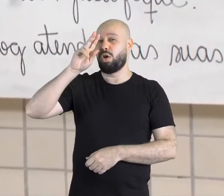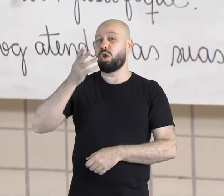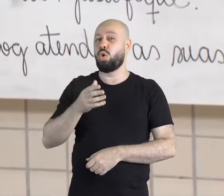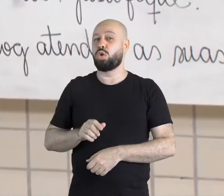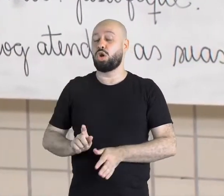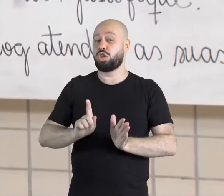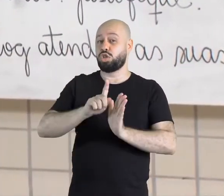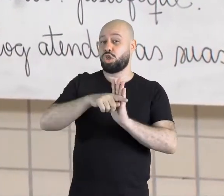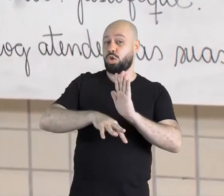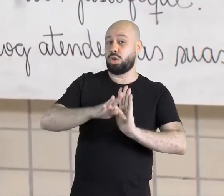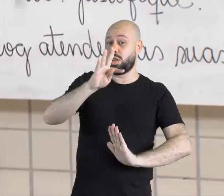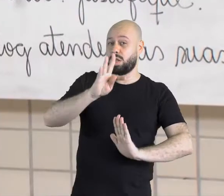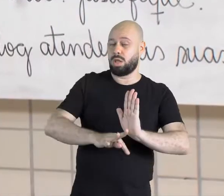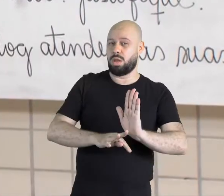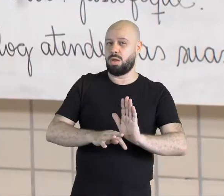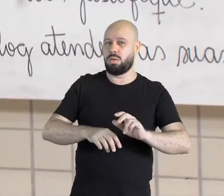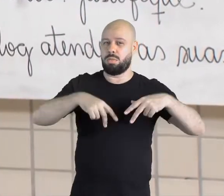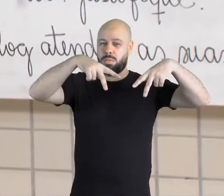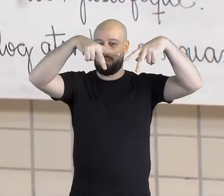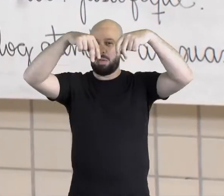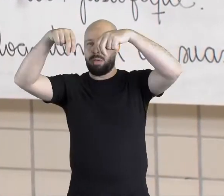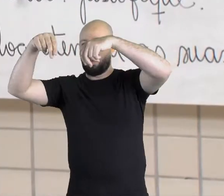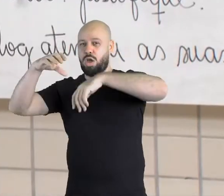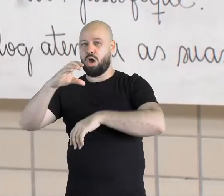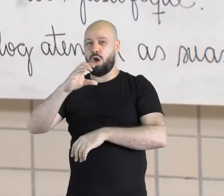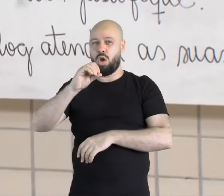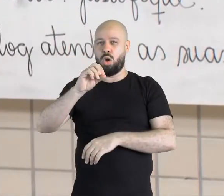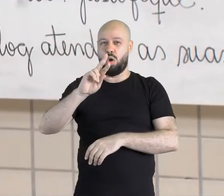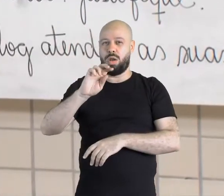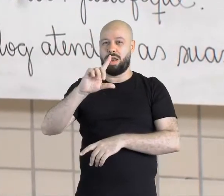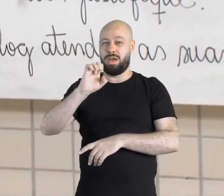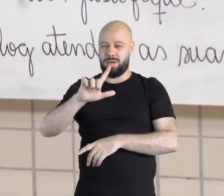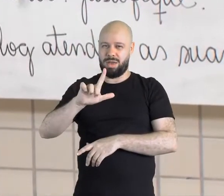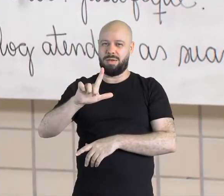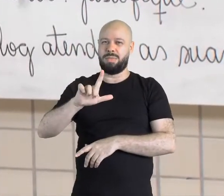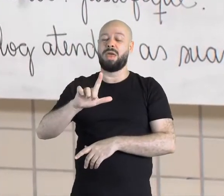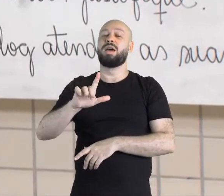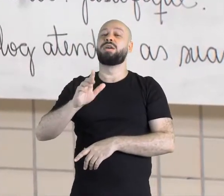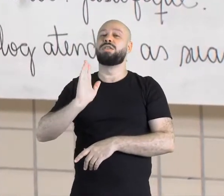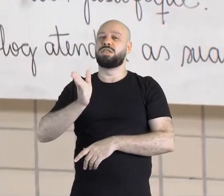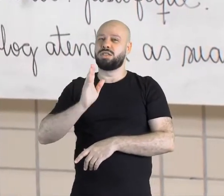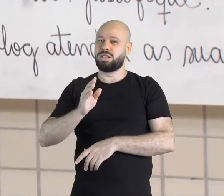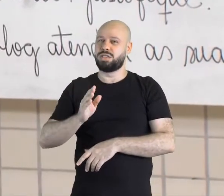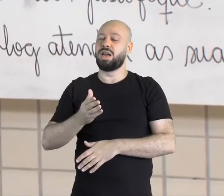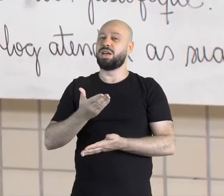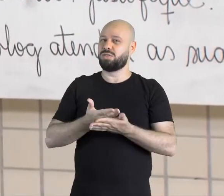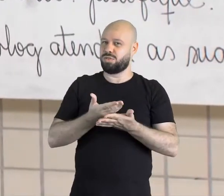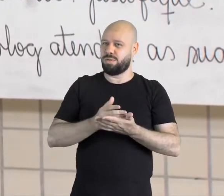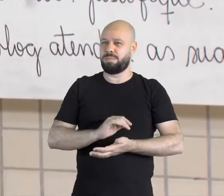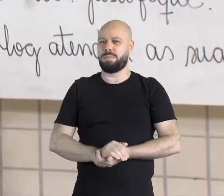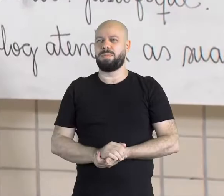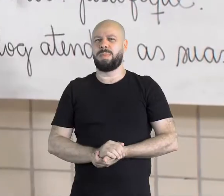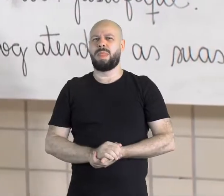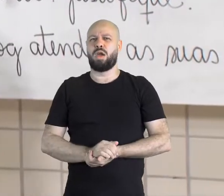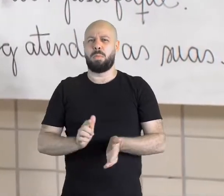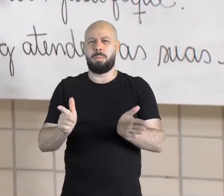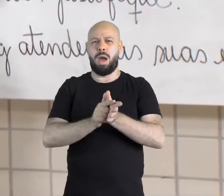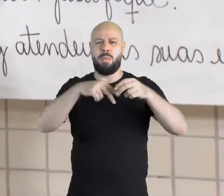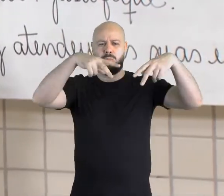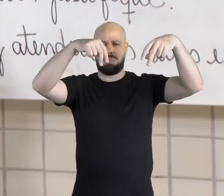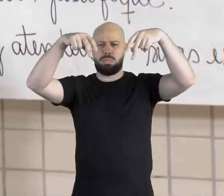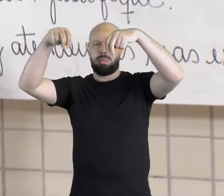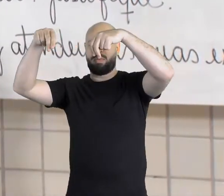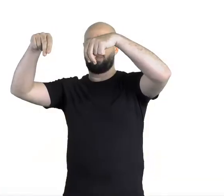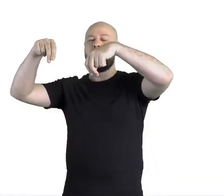gênero textual estudado nas nossas aulas desse bloco de atividades. Os folhetos de cordel nas feiras